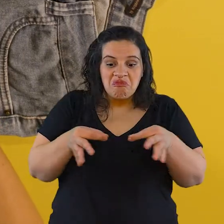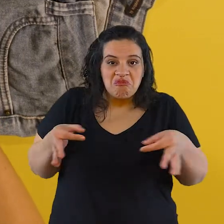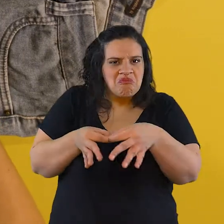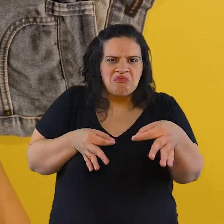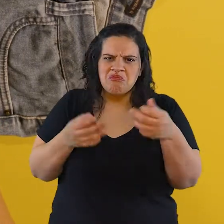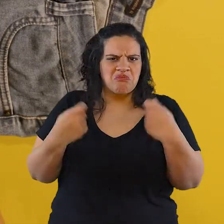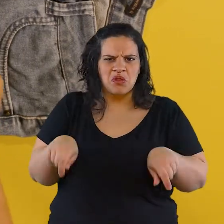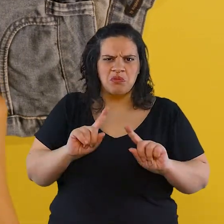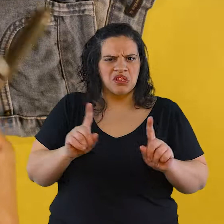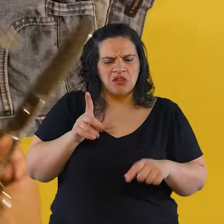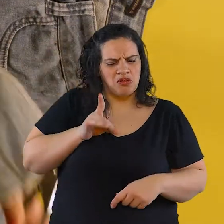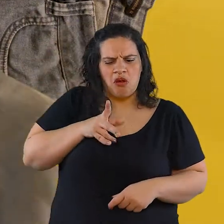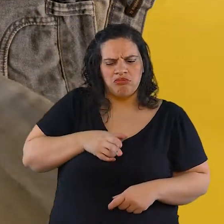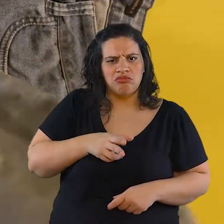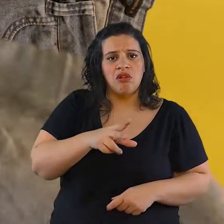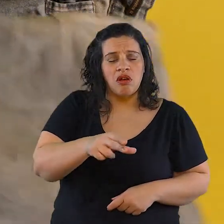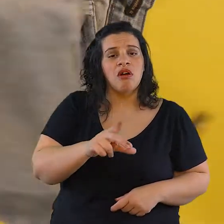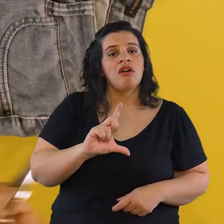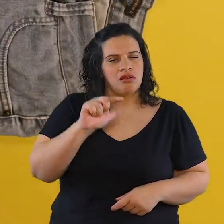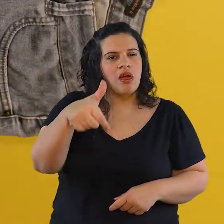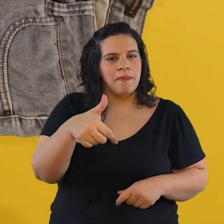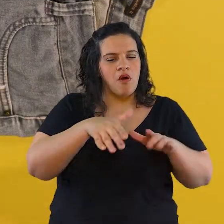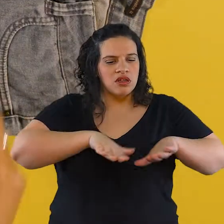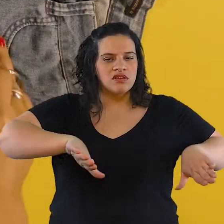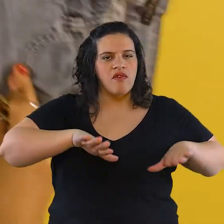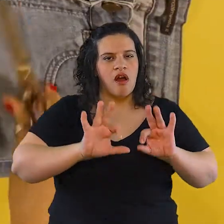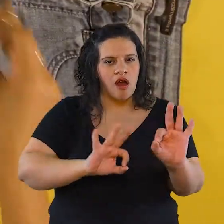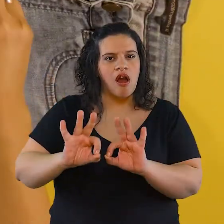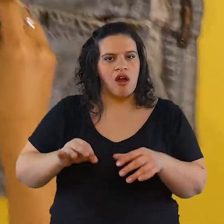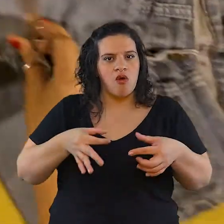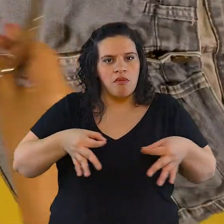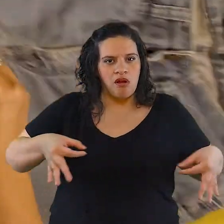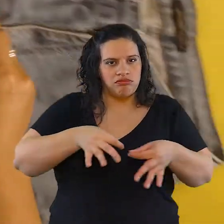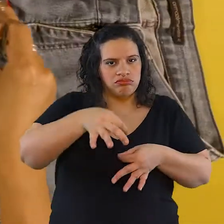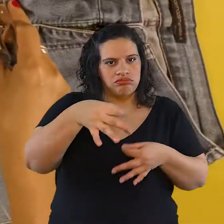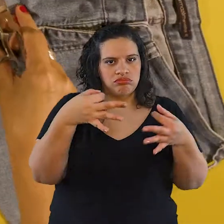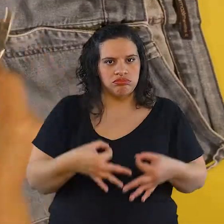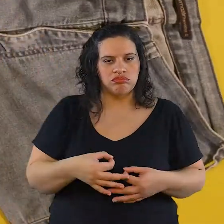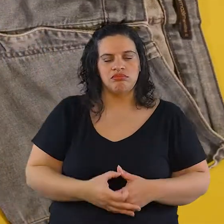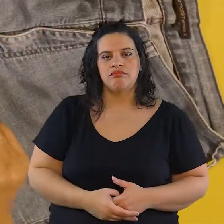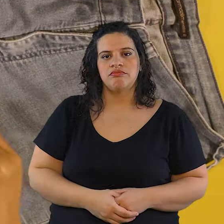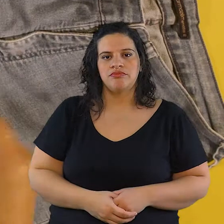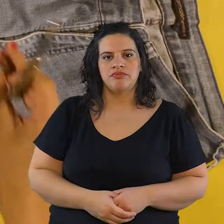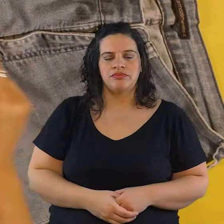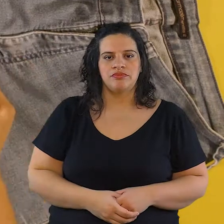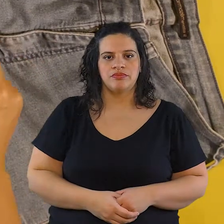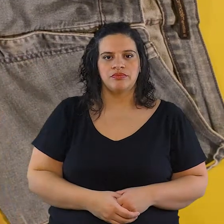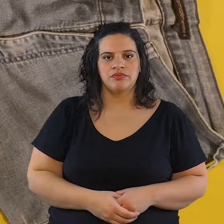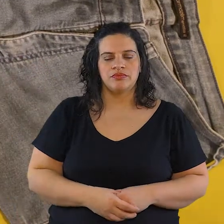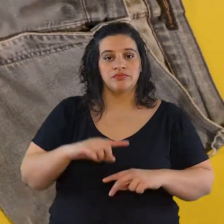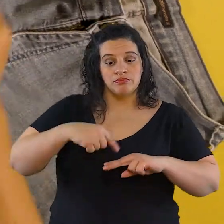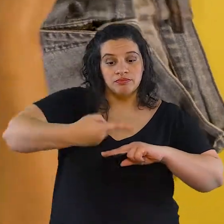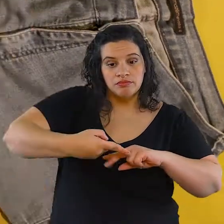Corto assim, sem medida, tá? Que depois a gente vai abrir ela e aí sim medir. Então aqui, o mesmo